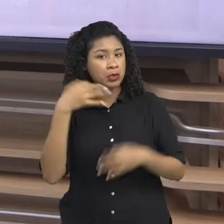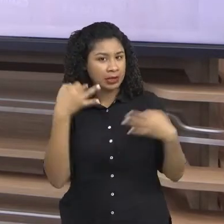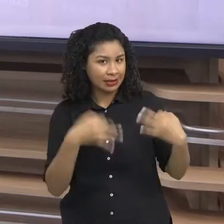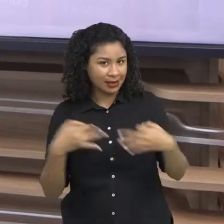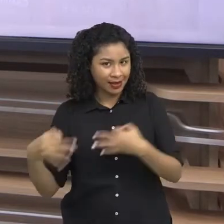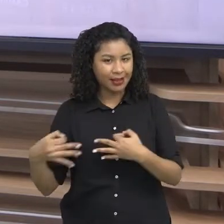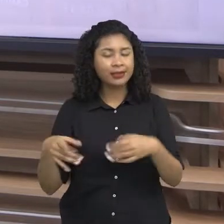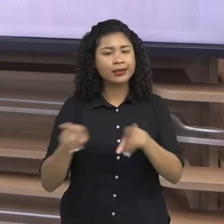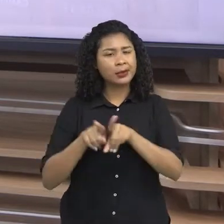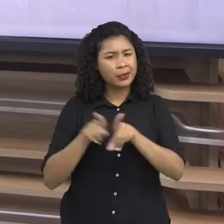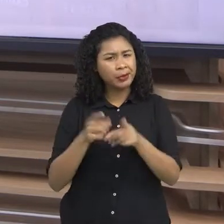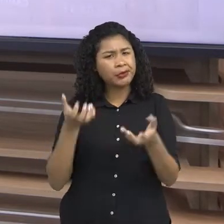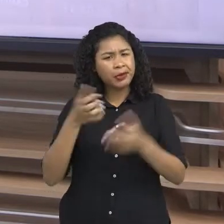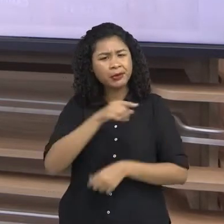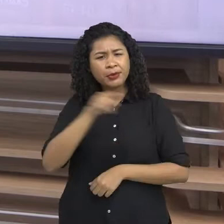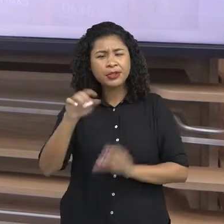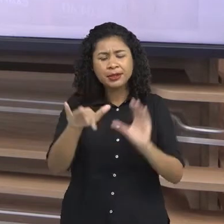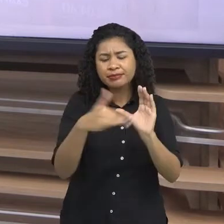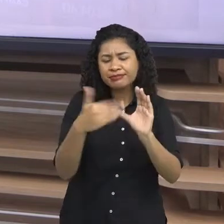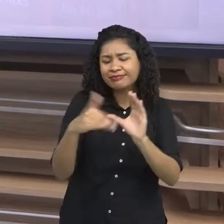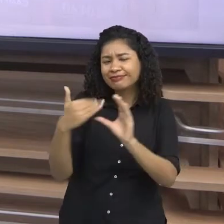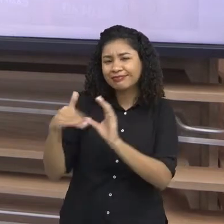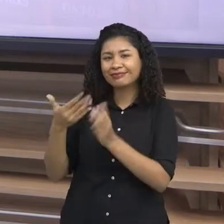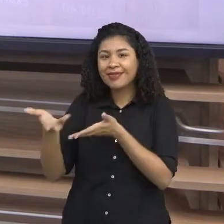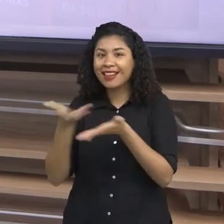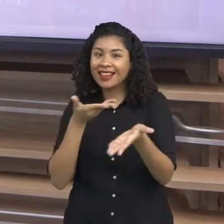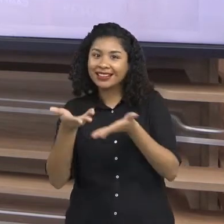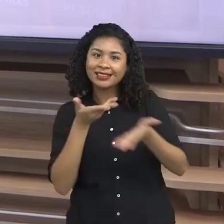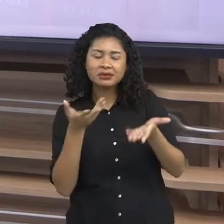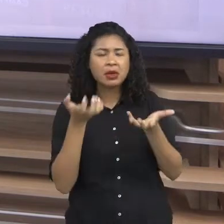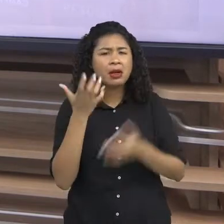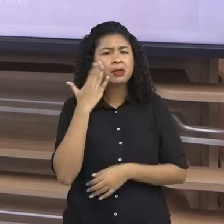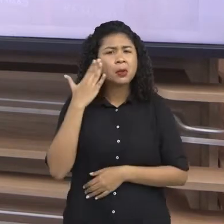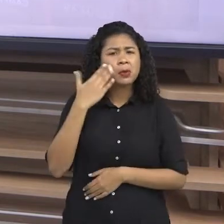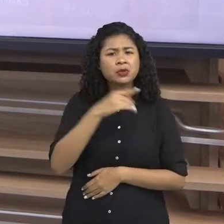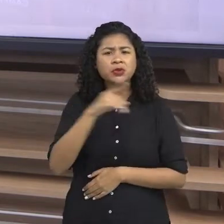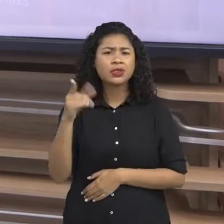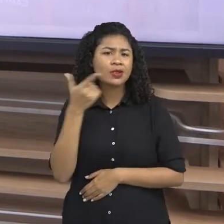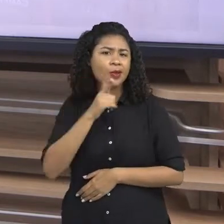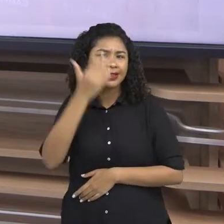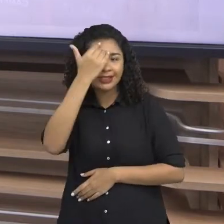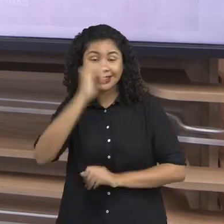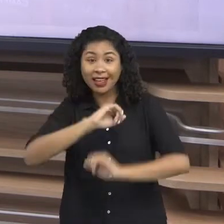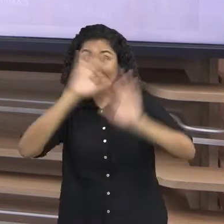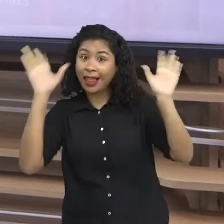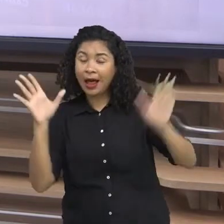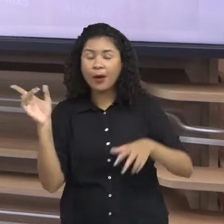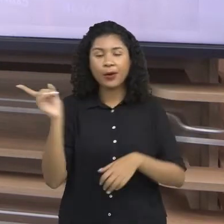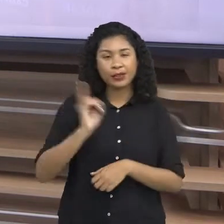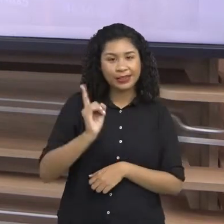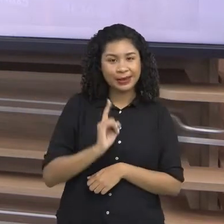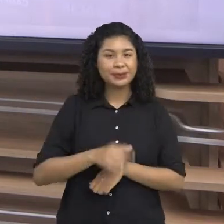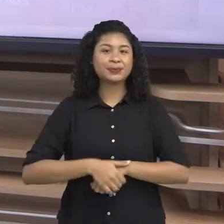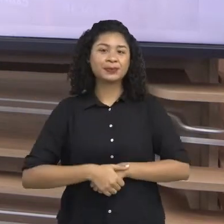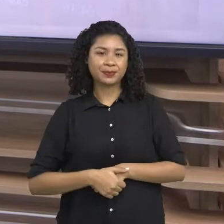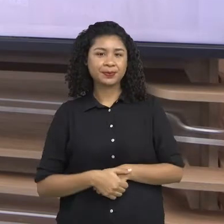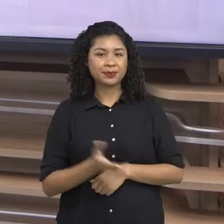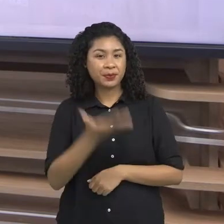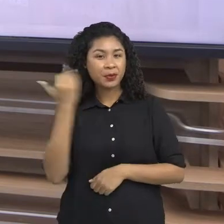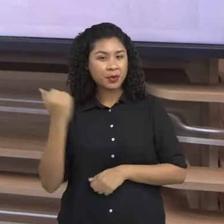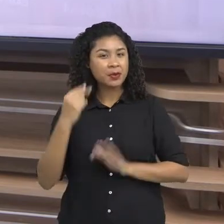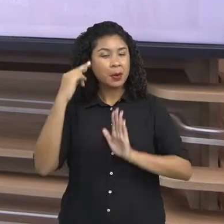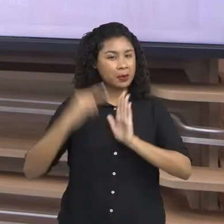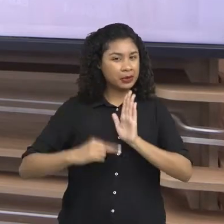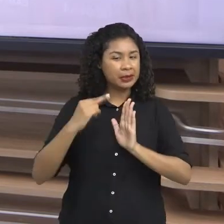com a participação de vocês pelo chat, para a gente observar se vocês estão aí conseguindo compreender o conteúdo, né? Então vamos observar aí que a